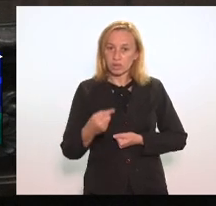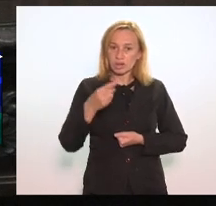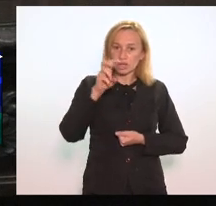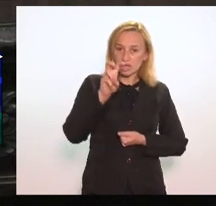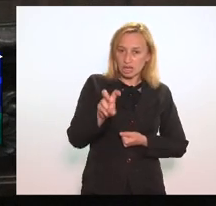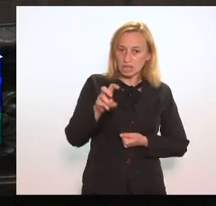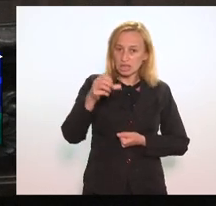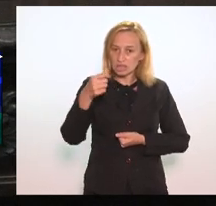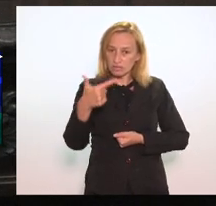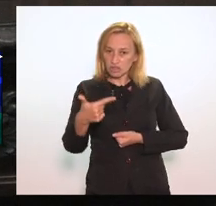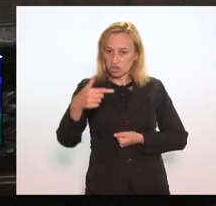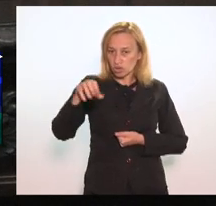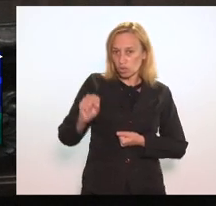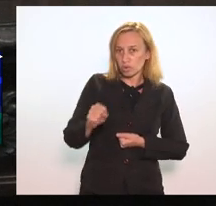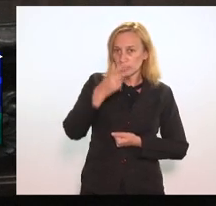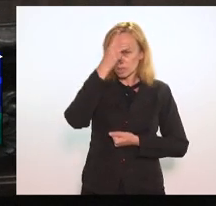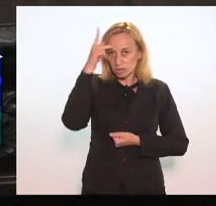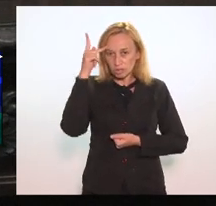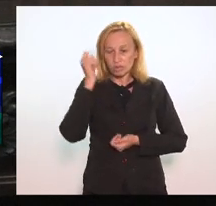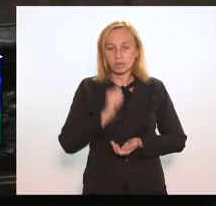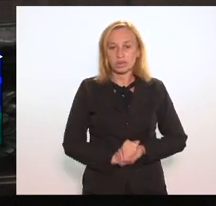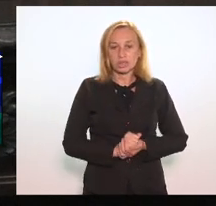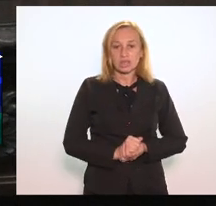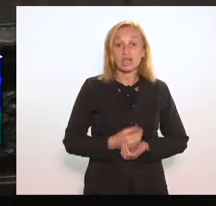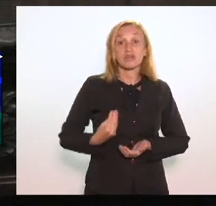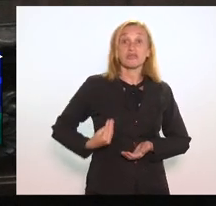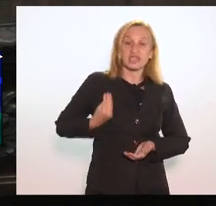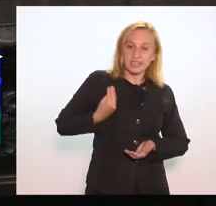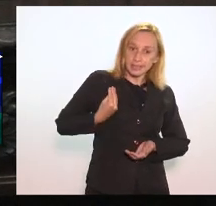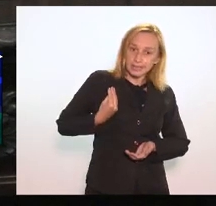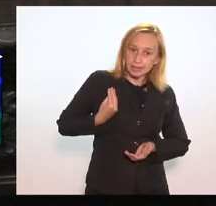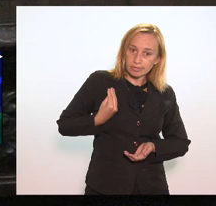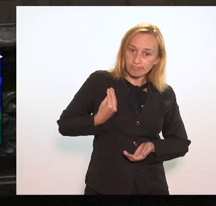1538 pessoas vidas